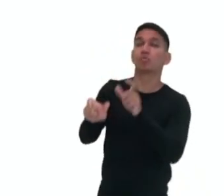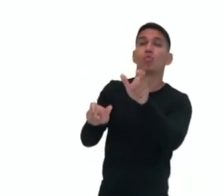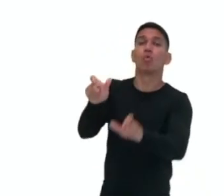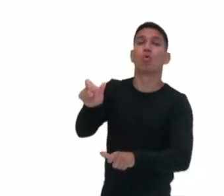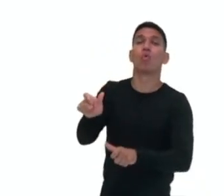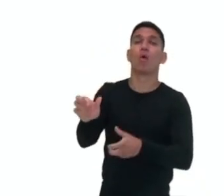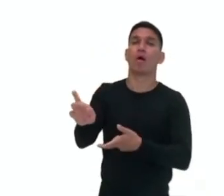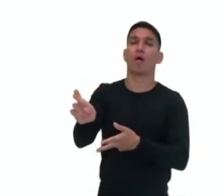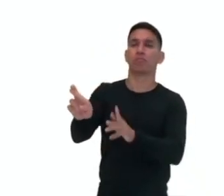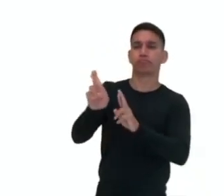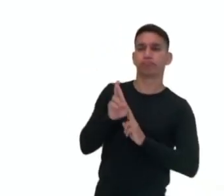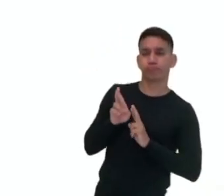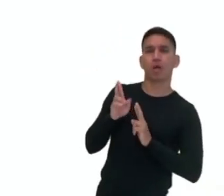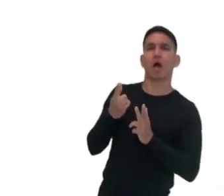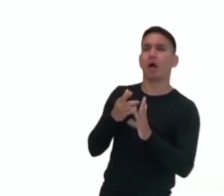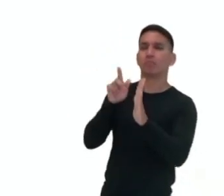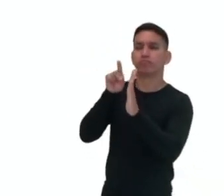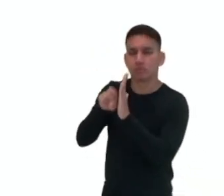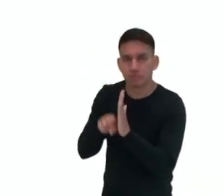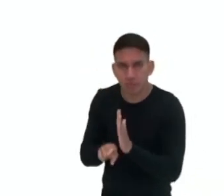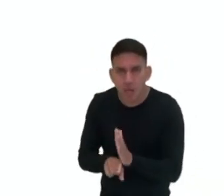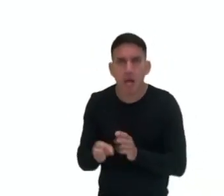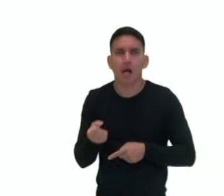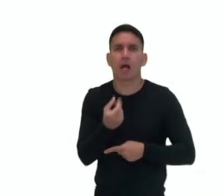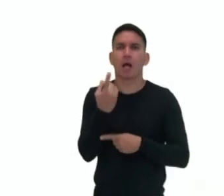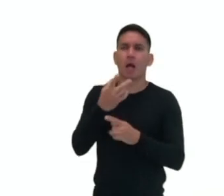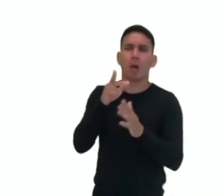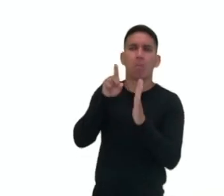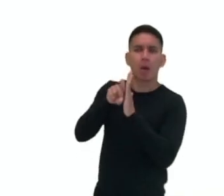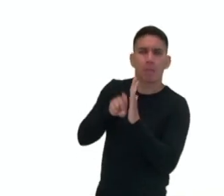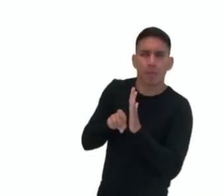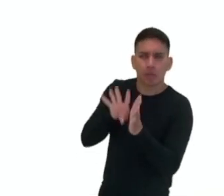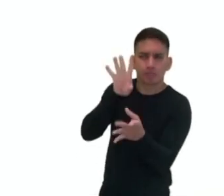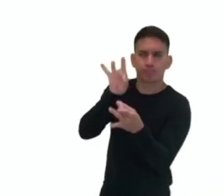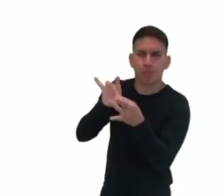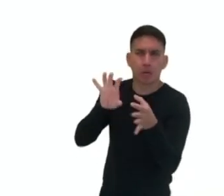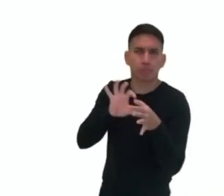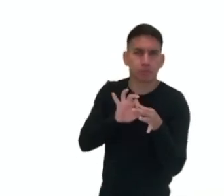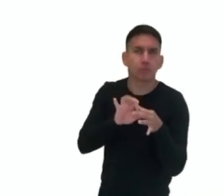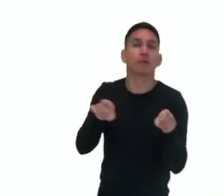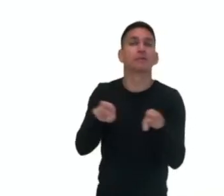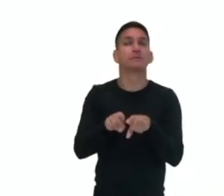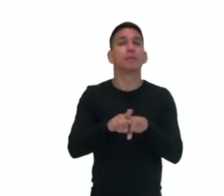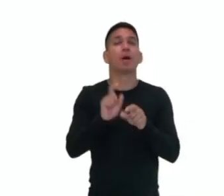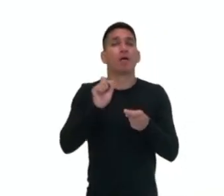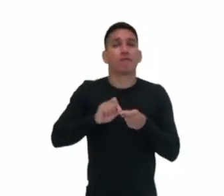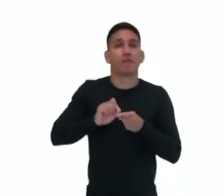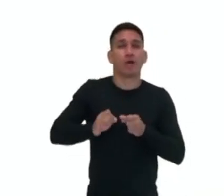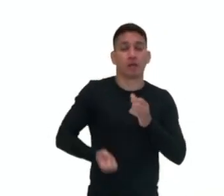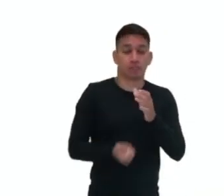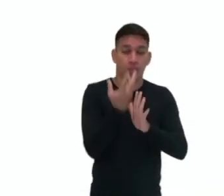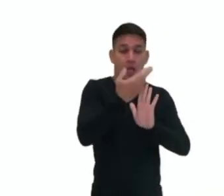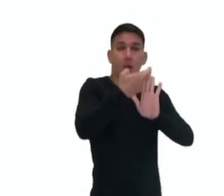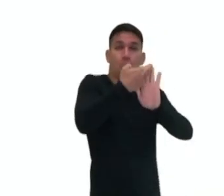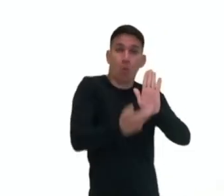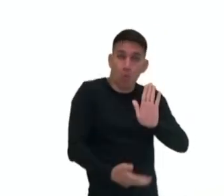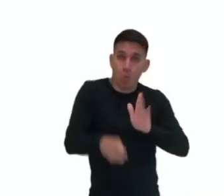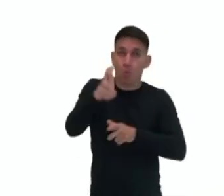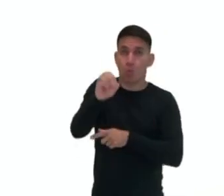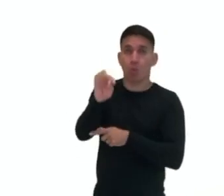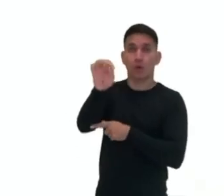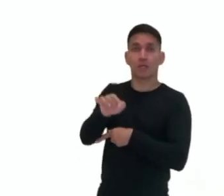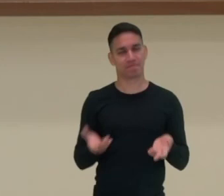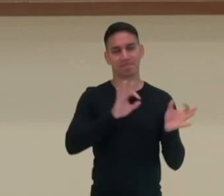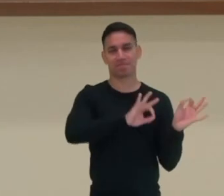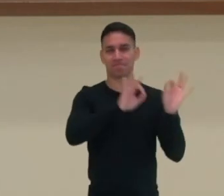do entrevistado, pergunta engajada. E produzimos um roteiro para uma entrevista oral. Então,